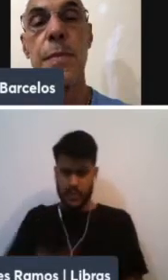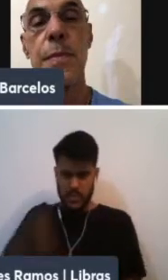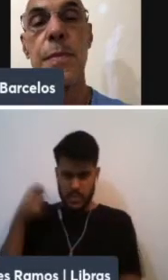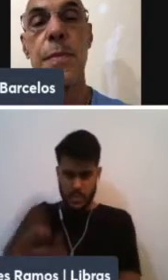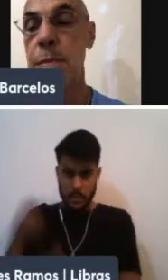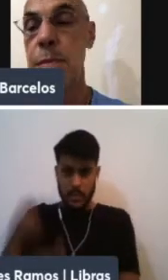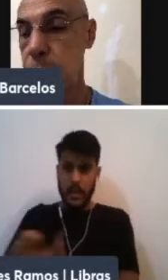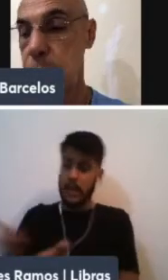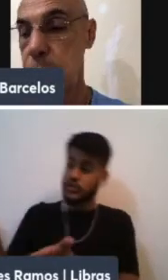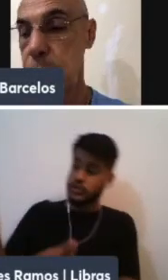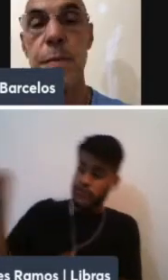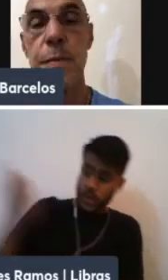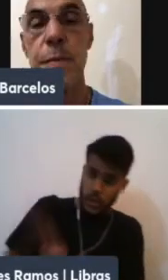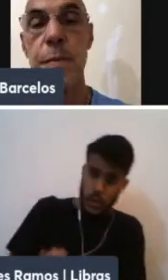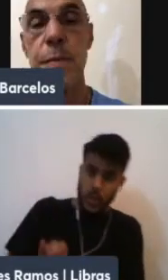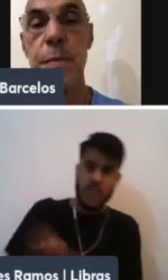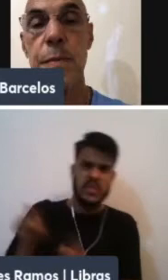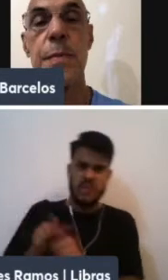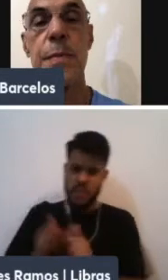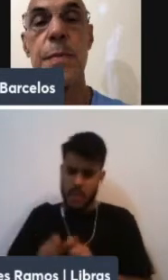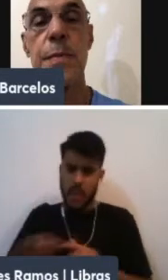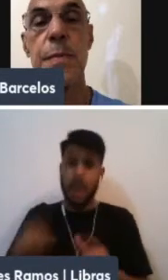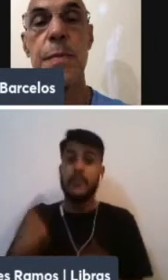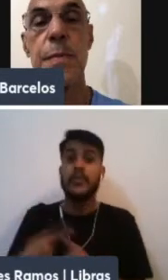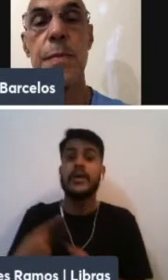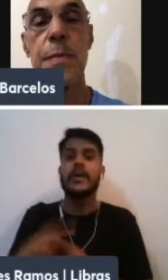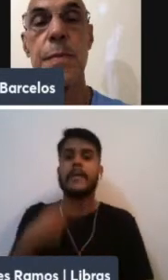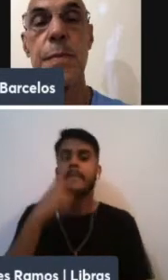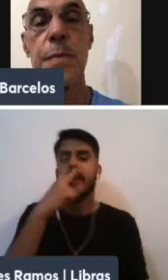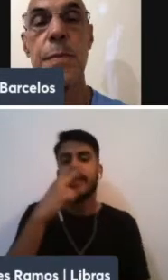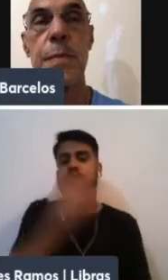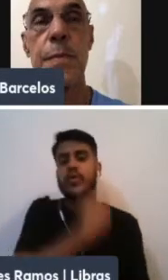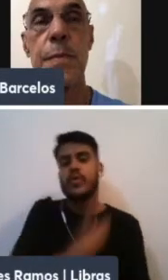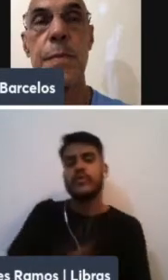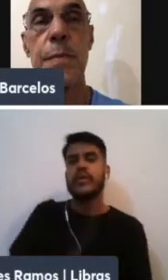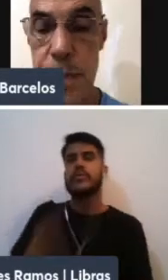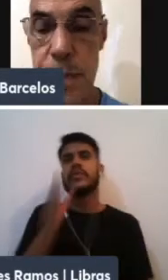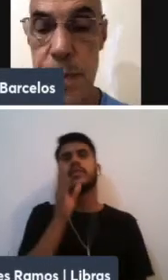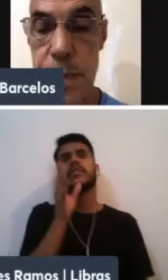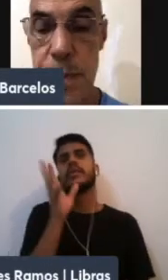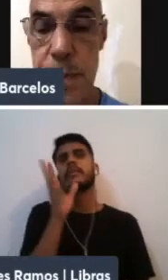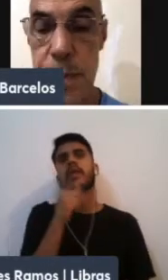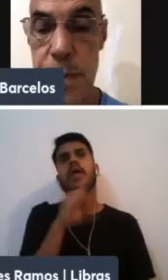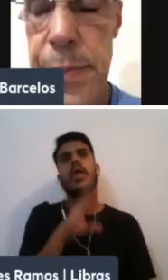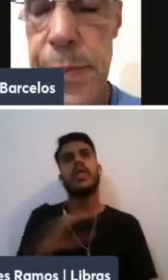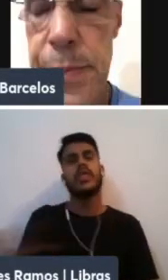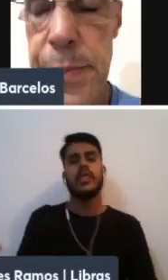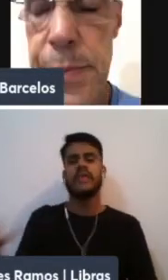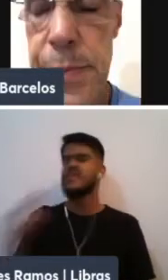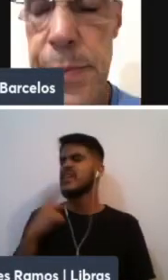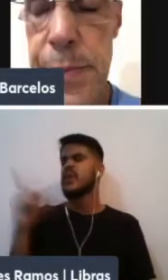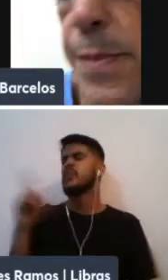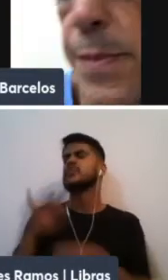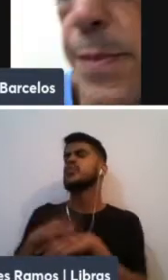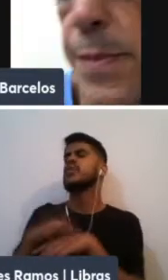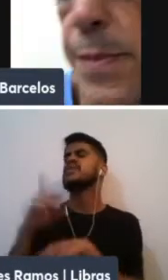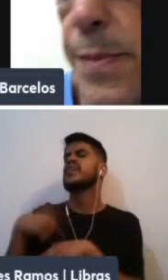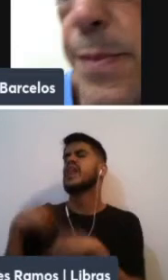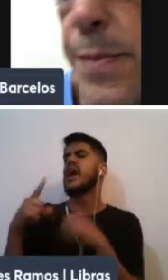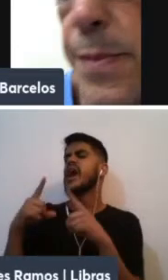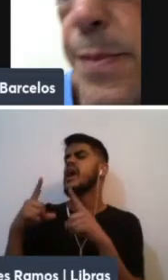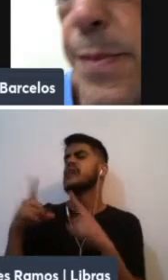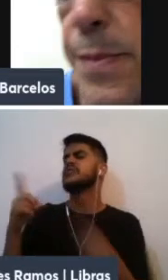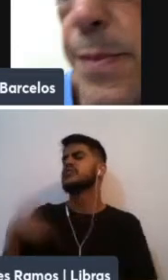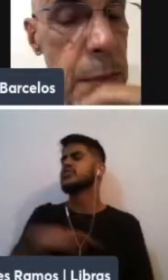exatamente pela lerdeza de combatê-lo. Na ideologia de que ele era uma doença chinesa,